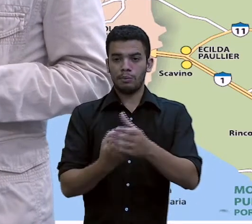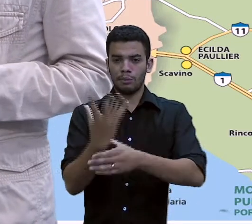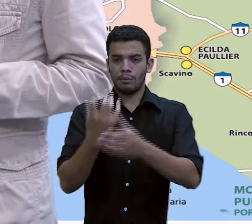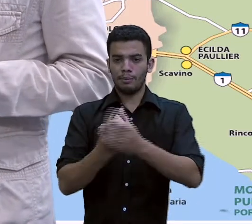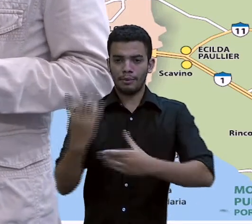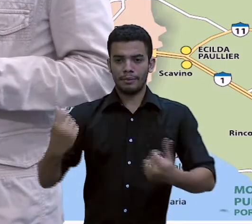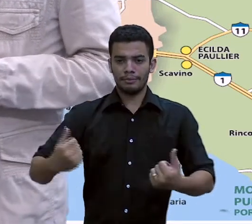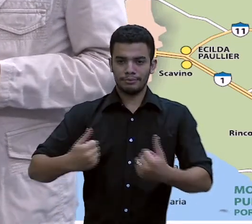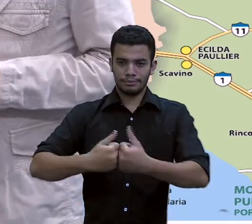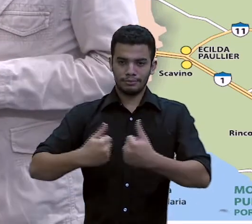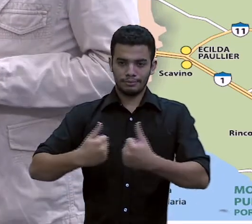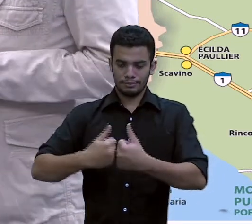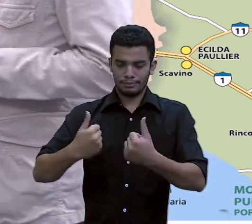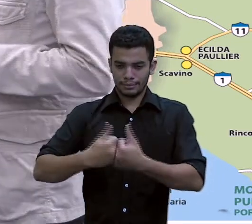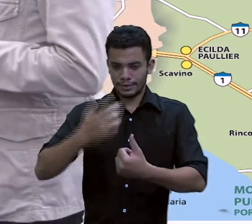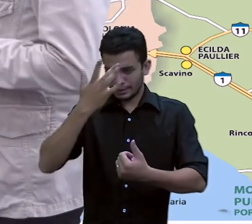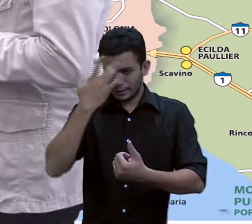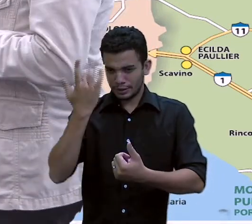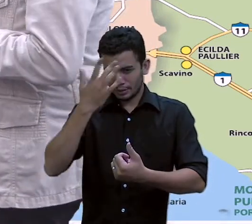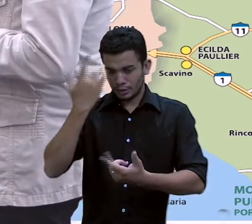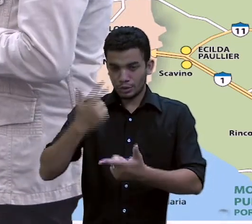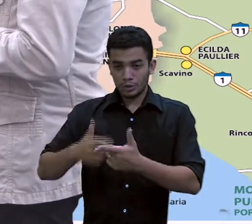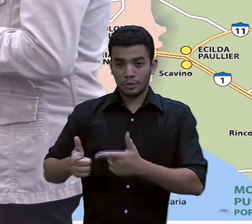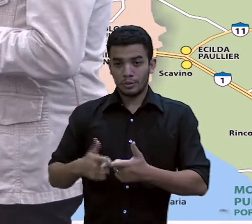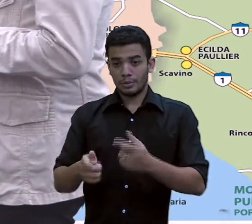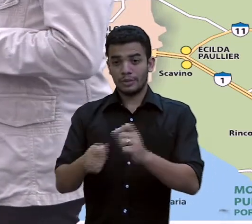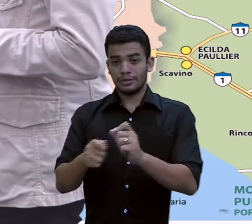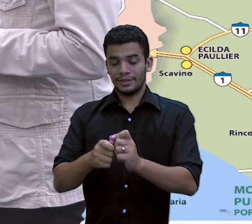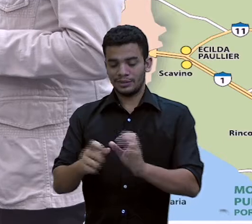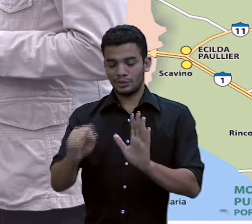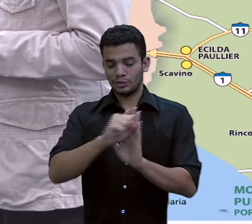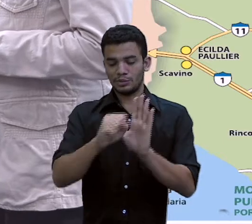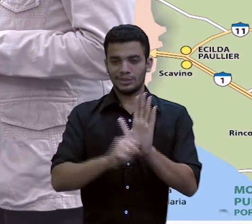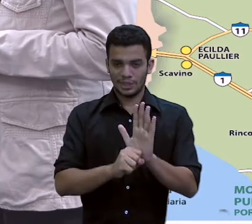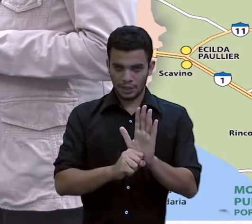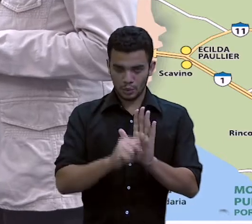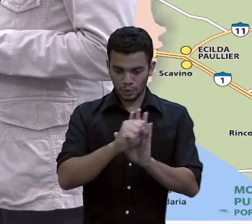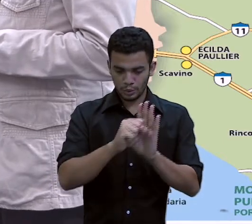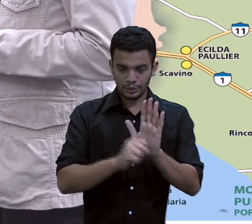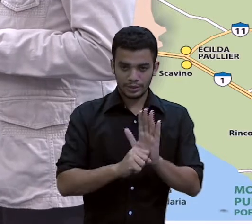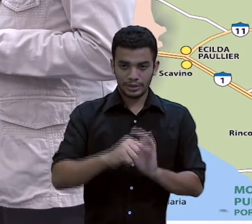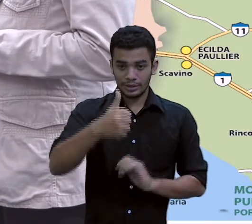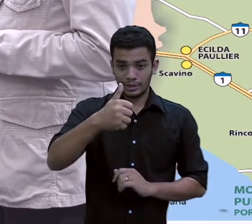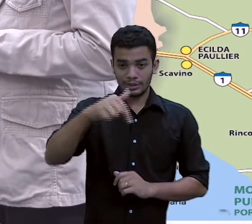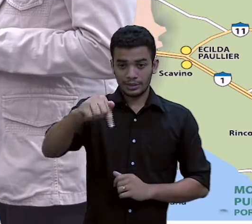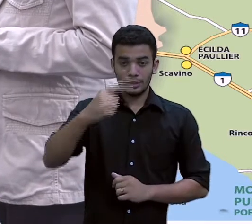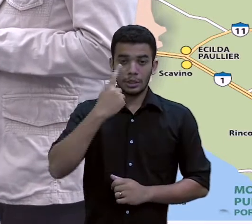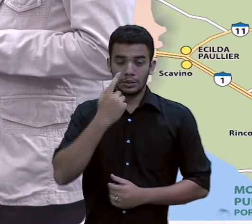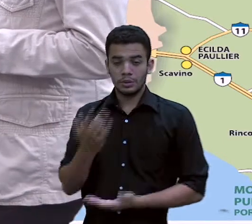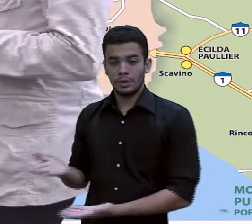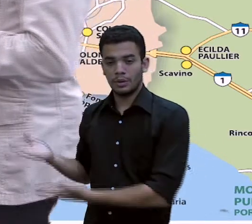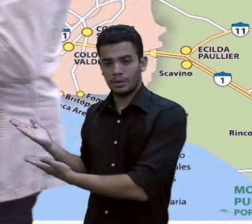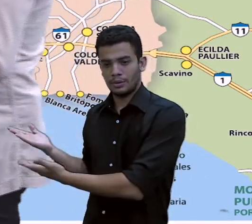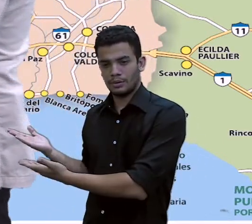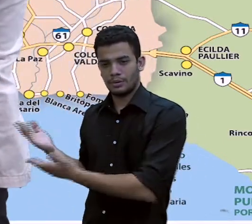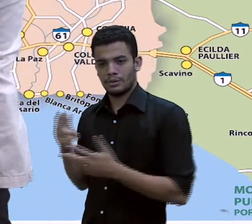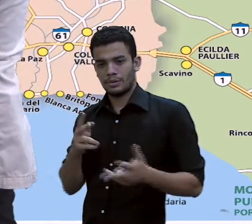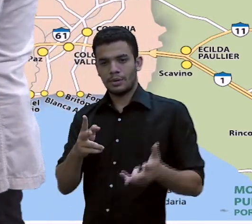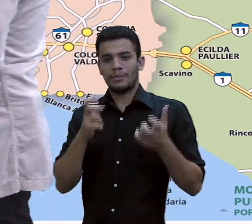em fins do século XVII. Aqui nós estamos vendo toda a região onde hoje